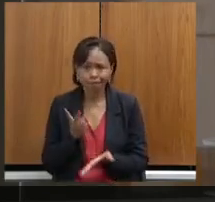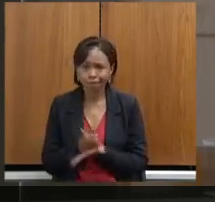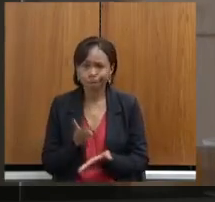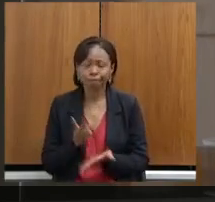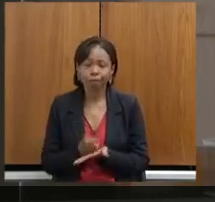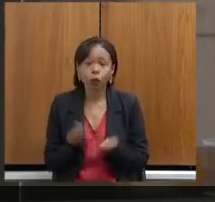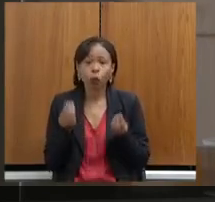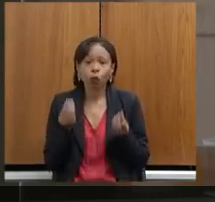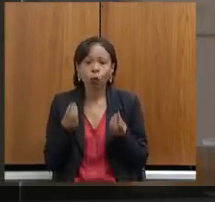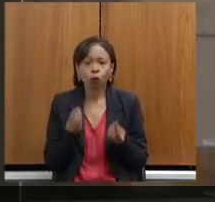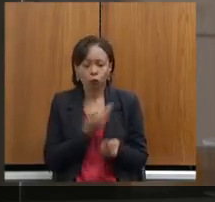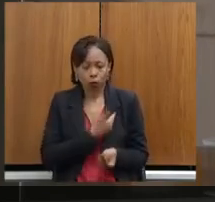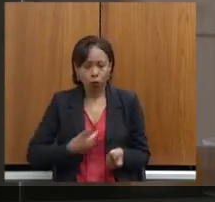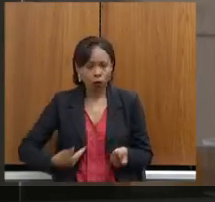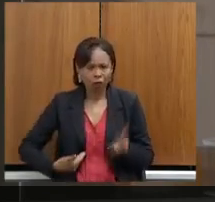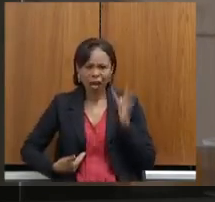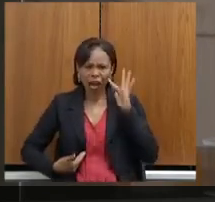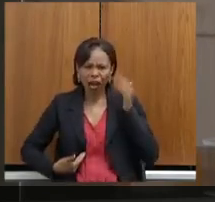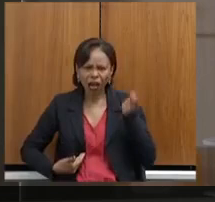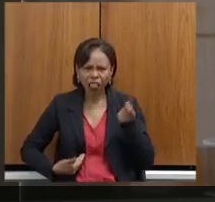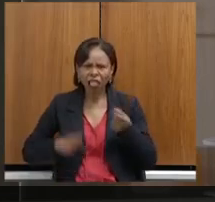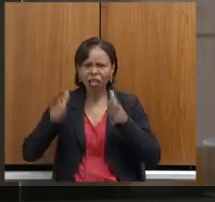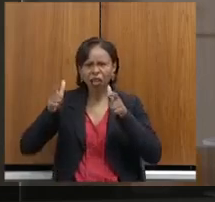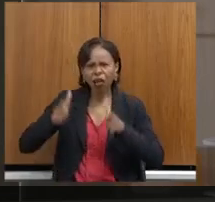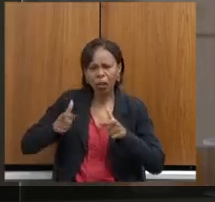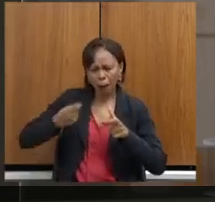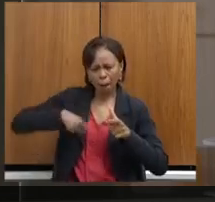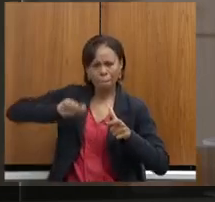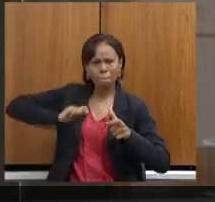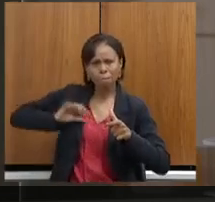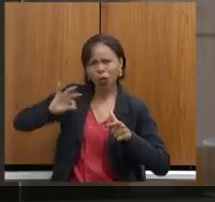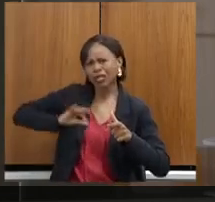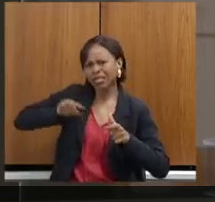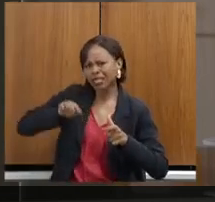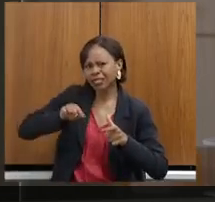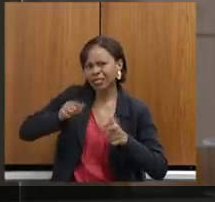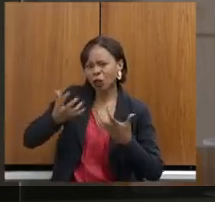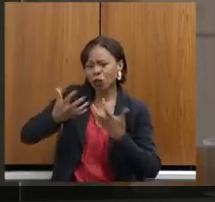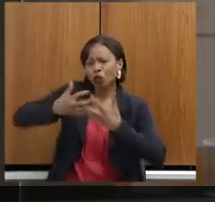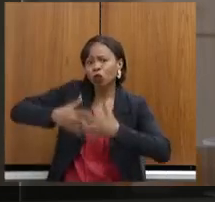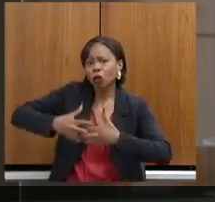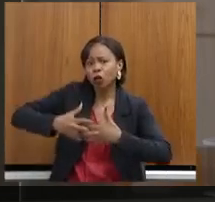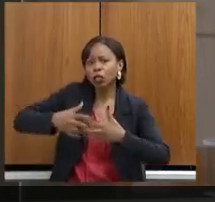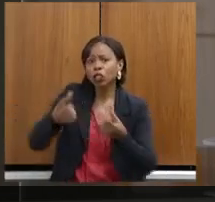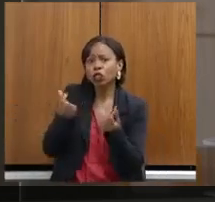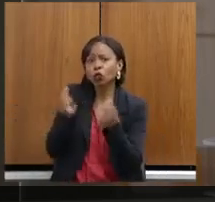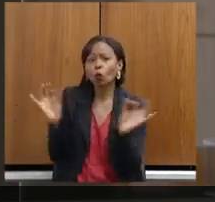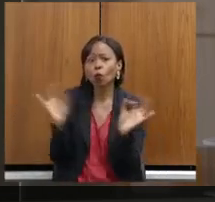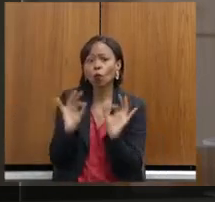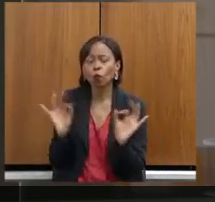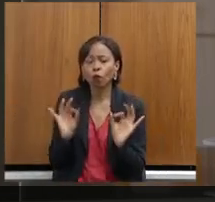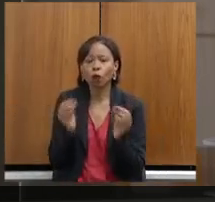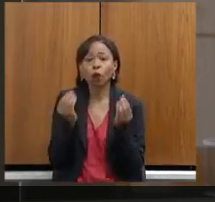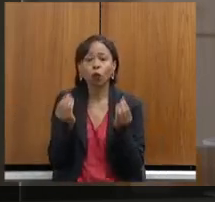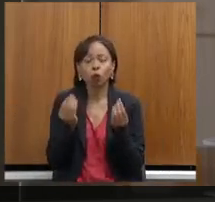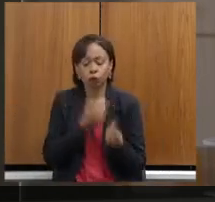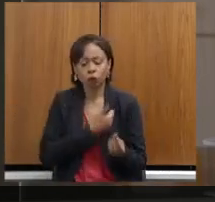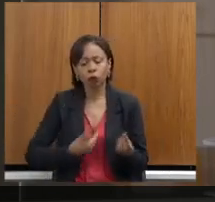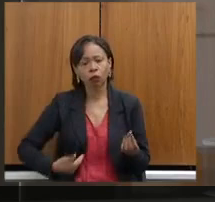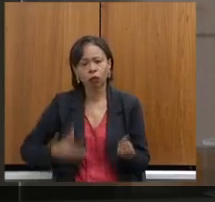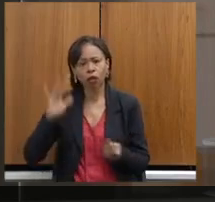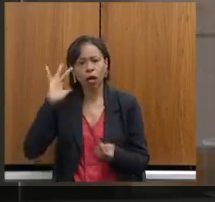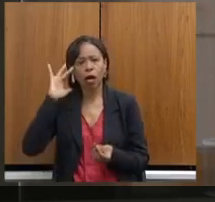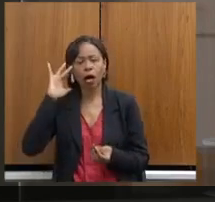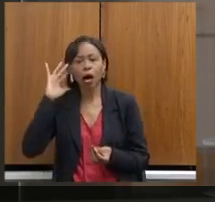governo acha que uma delegacia de polícia vai funcionar Sem um centavo né Como que o governo acha